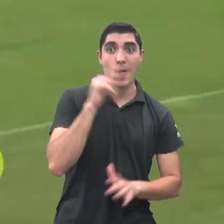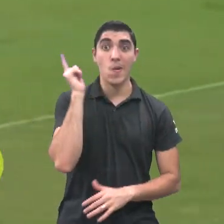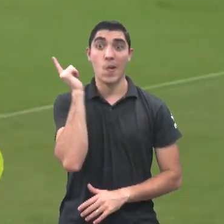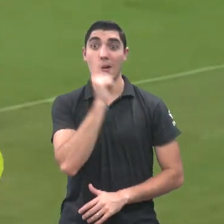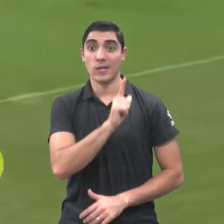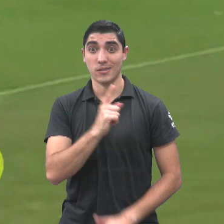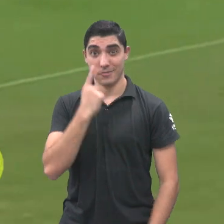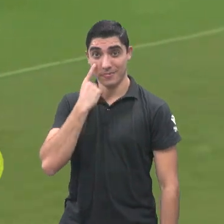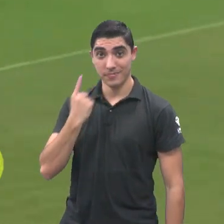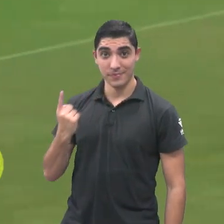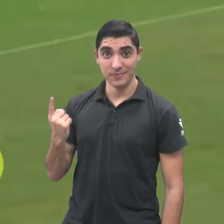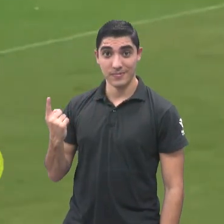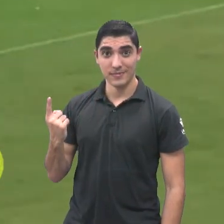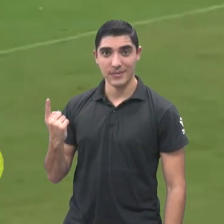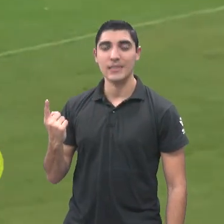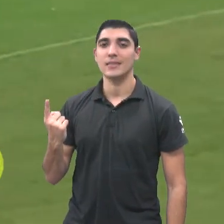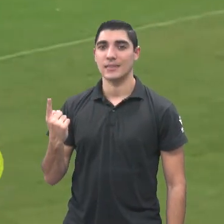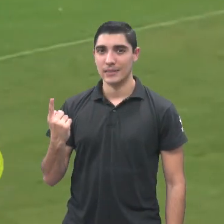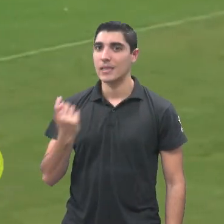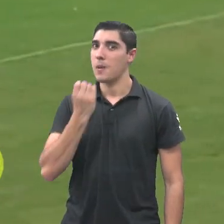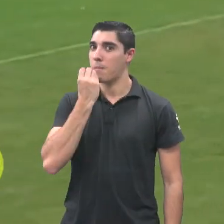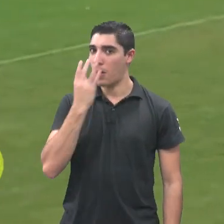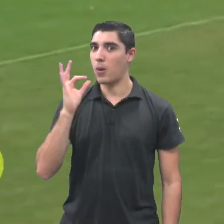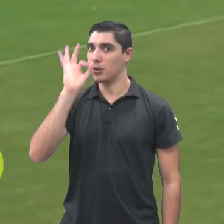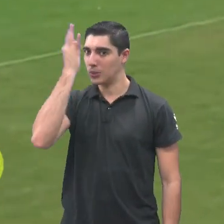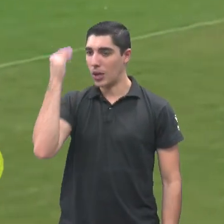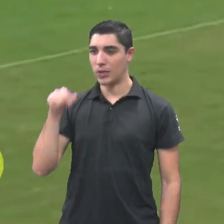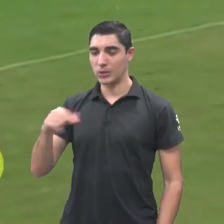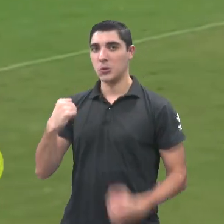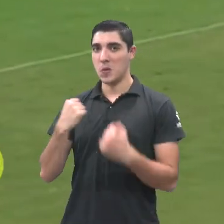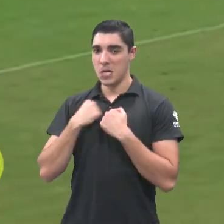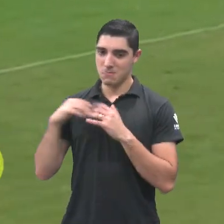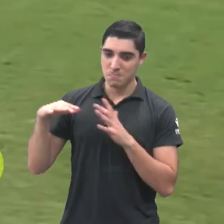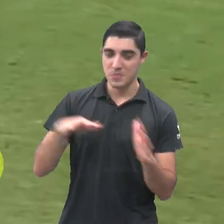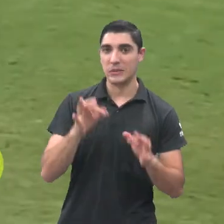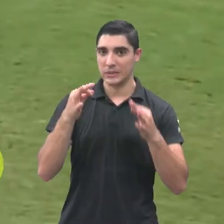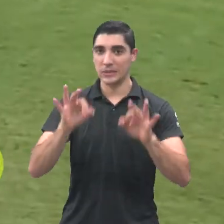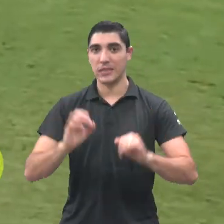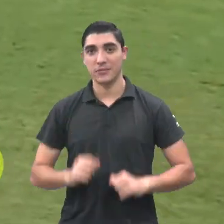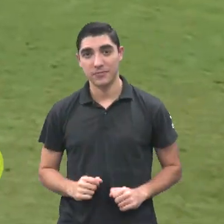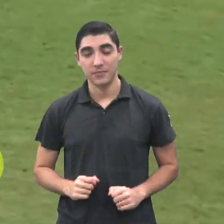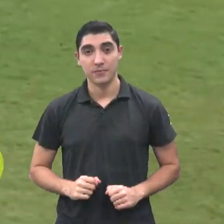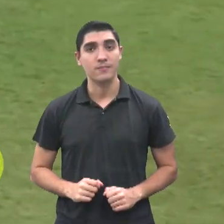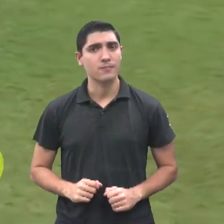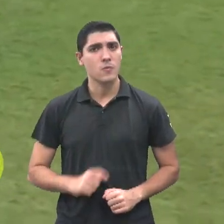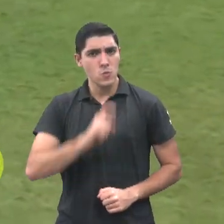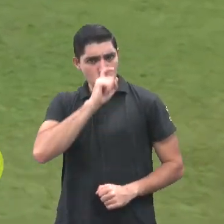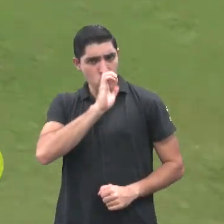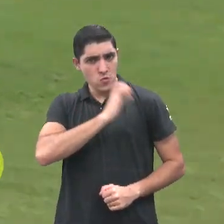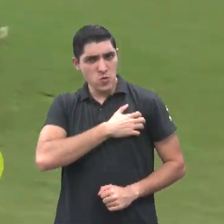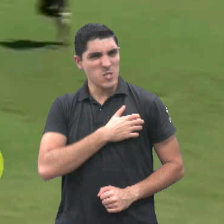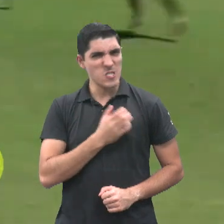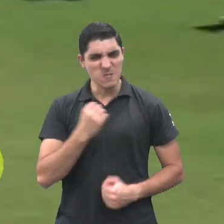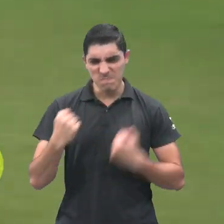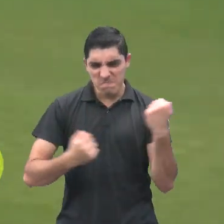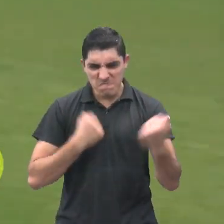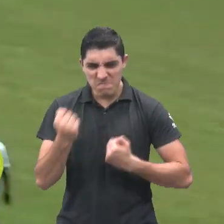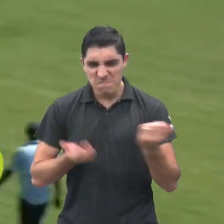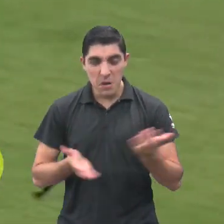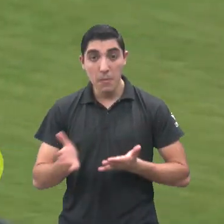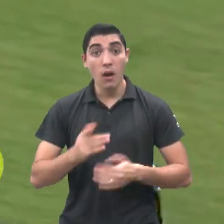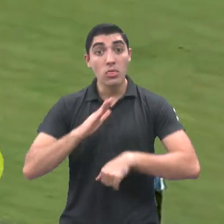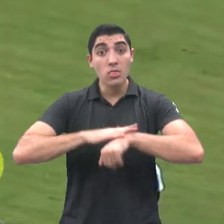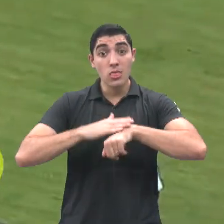dos pés de Gabriel Aires. Boa intervenção do goleiro do Joseense. O Tigre era fatal. Aos